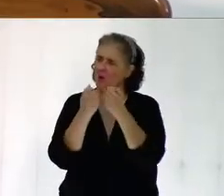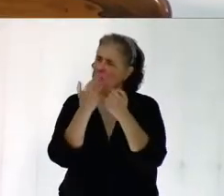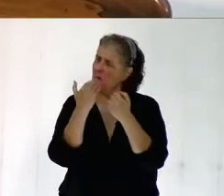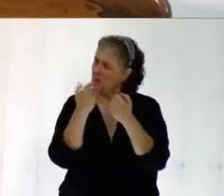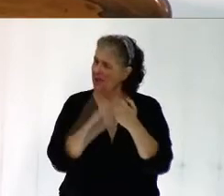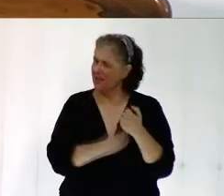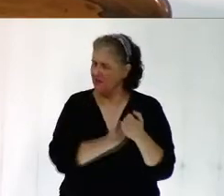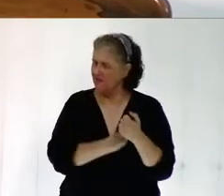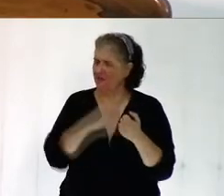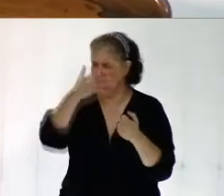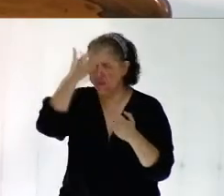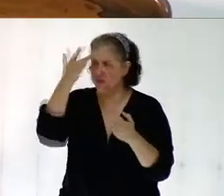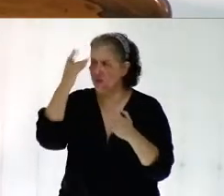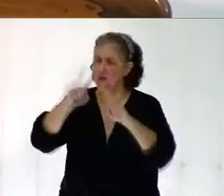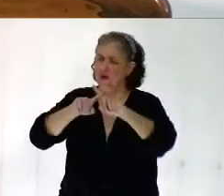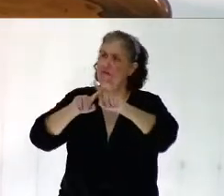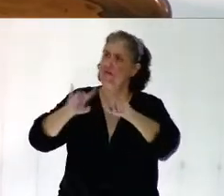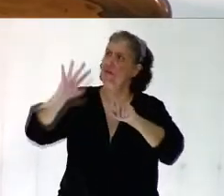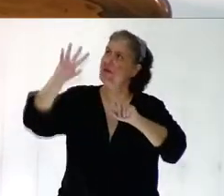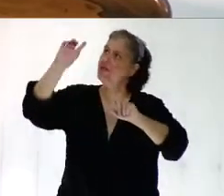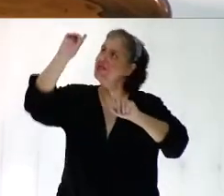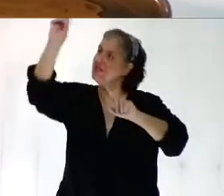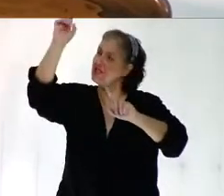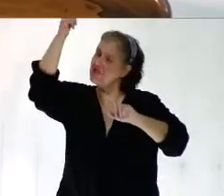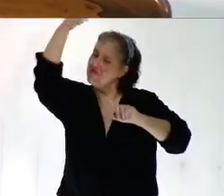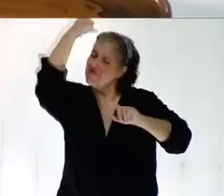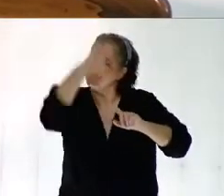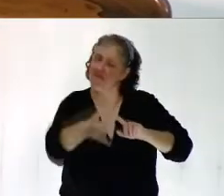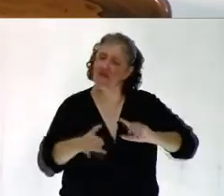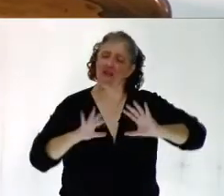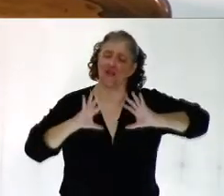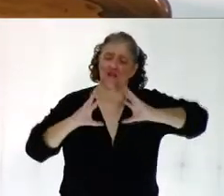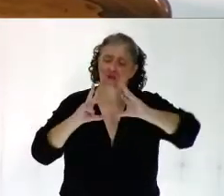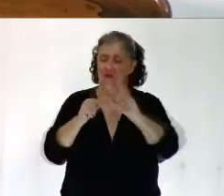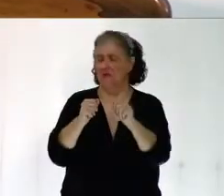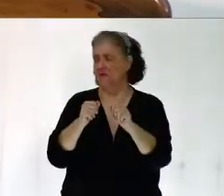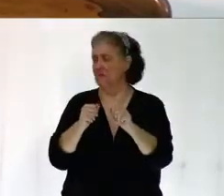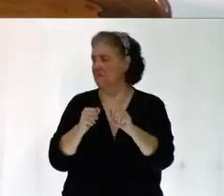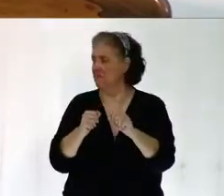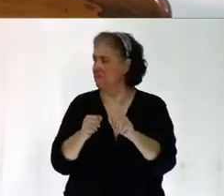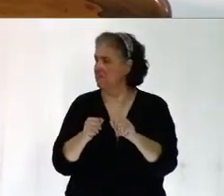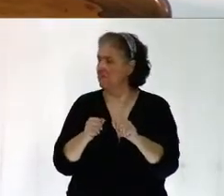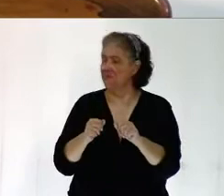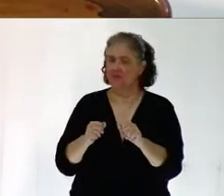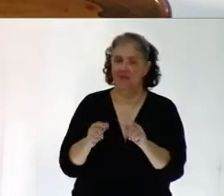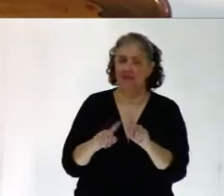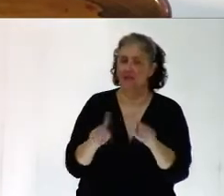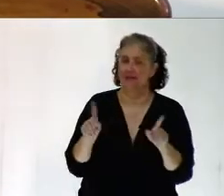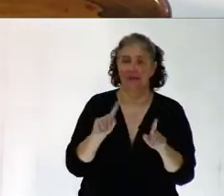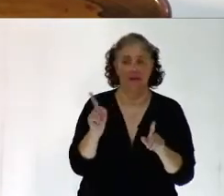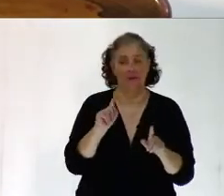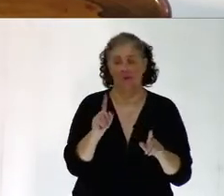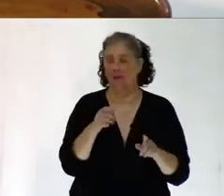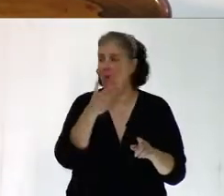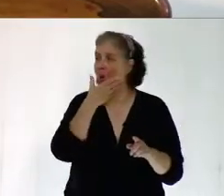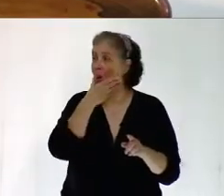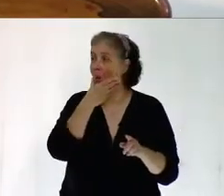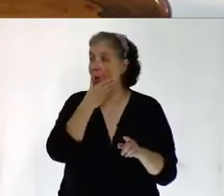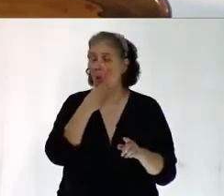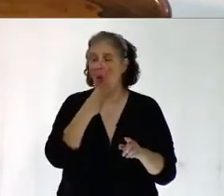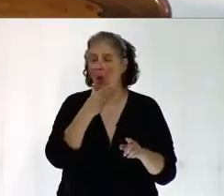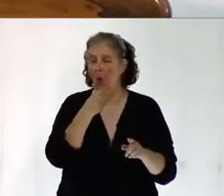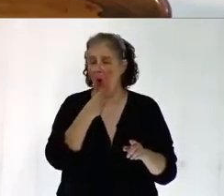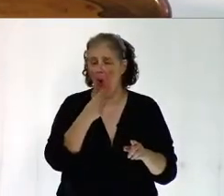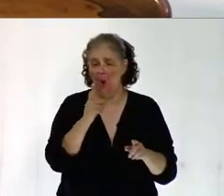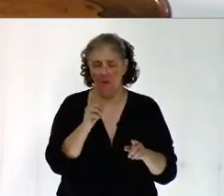homem mas de toda a palavra que procede da boca de deus não só de pão viverá o homem